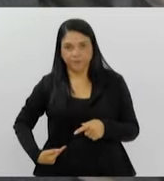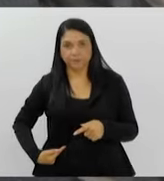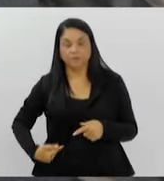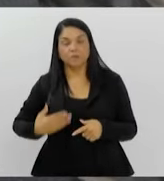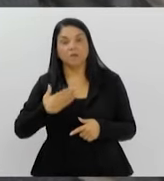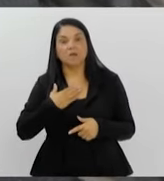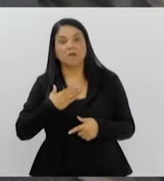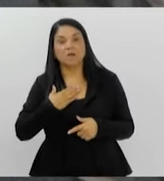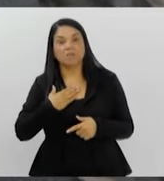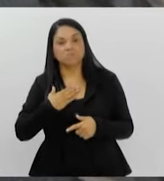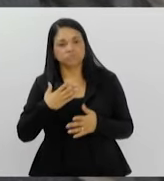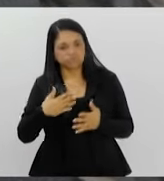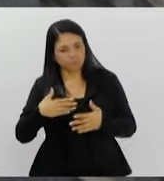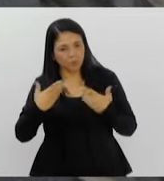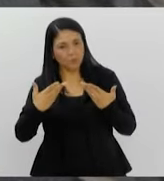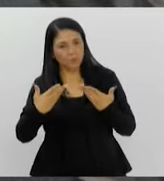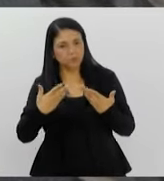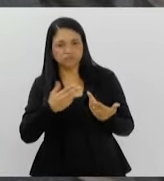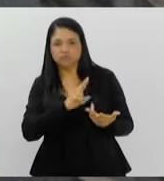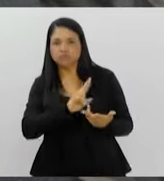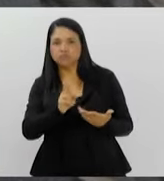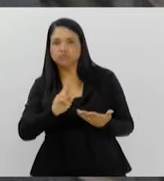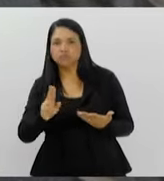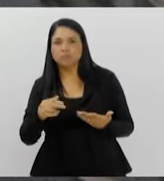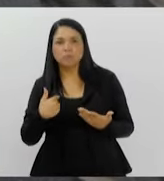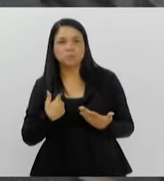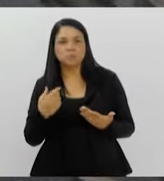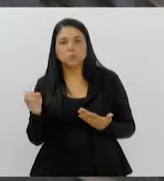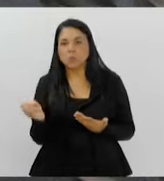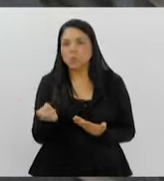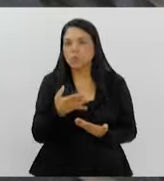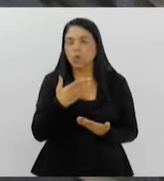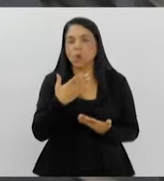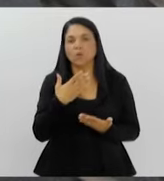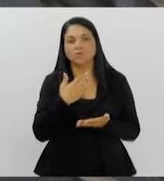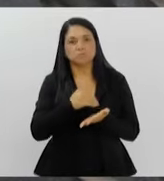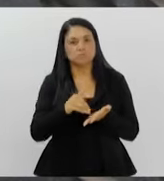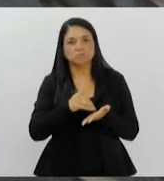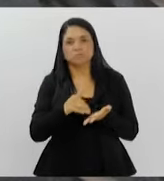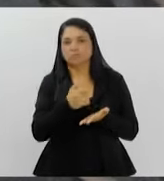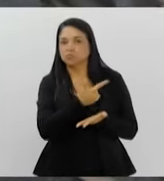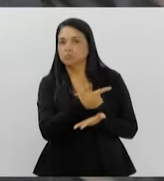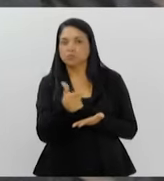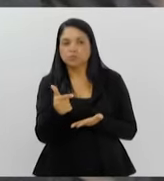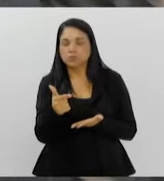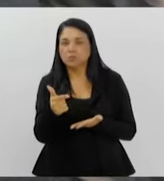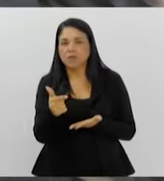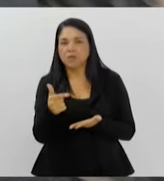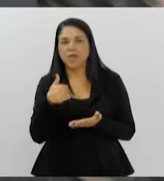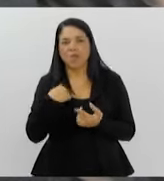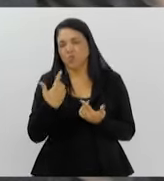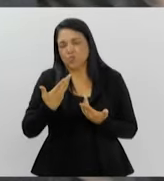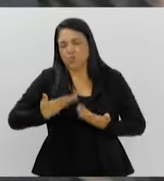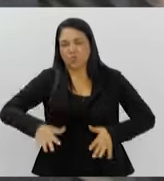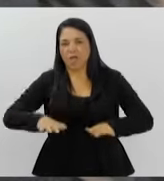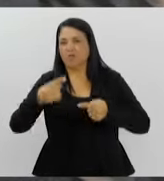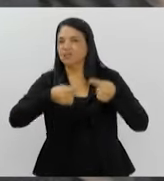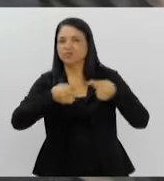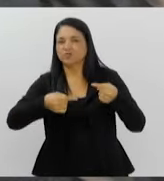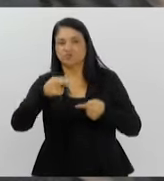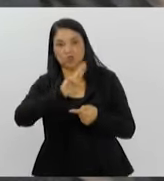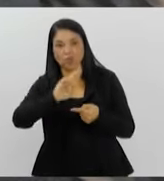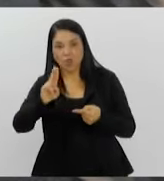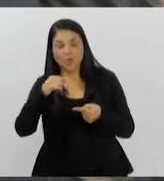minha não veio a nomeação do novo secretário da Polícia Civil eu não quero discutir nomes eu quero